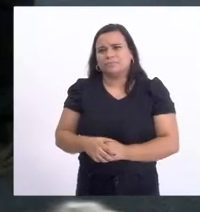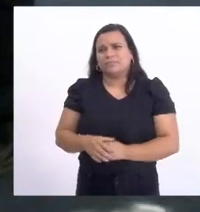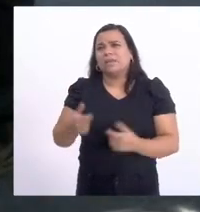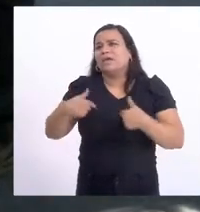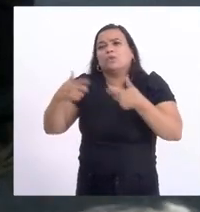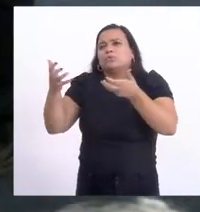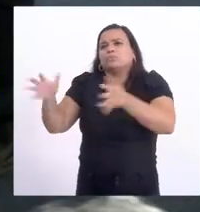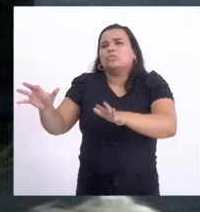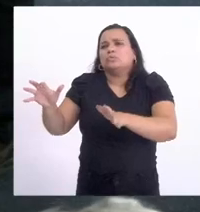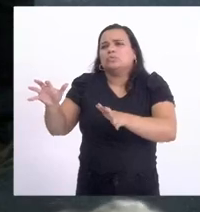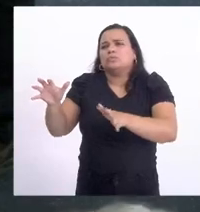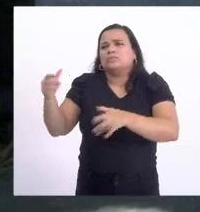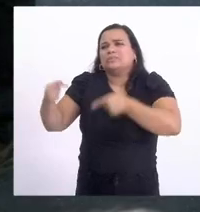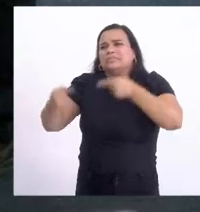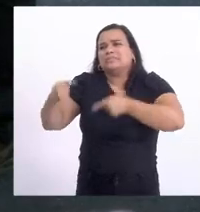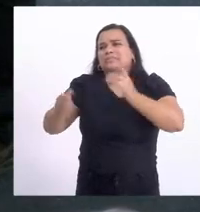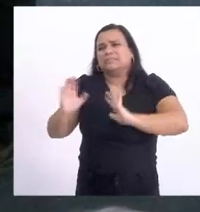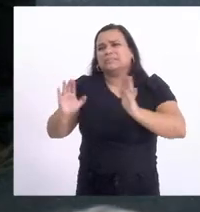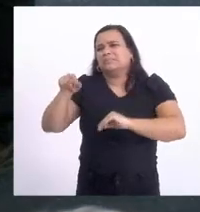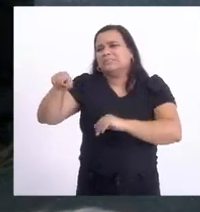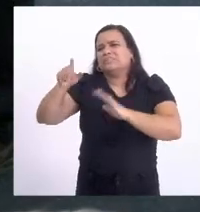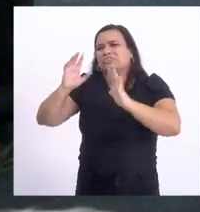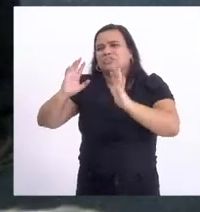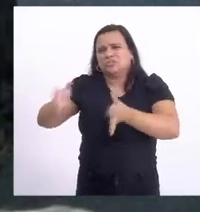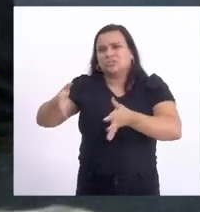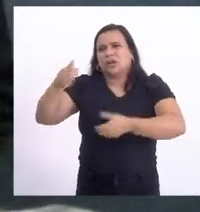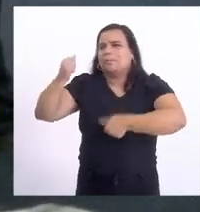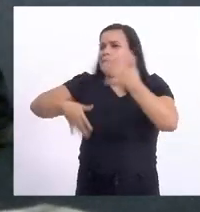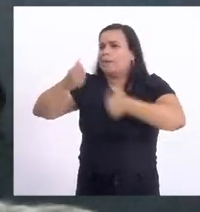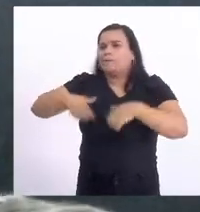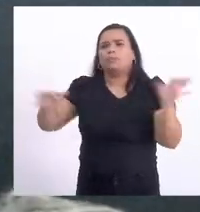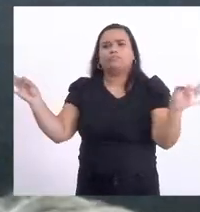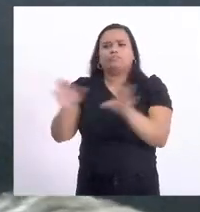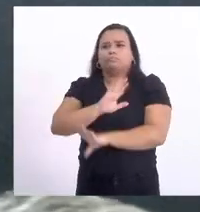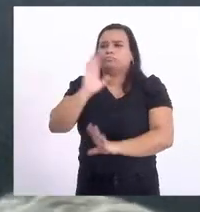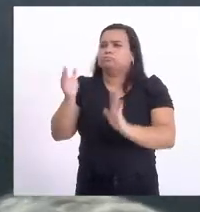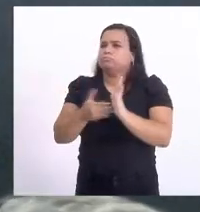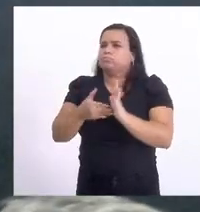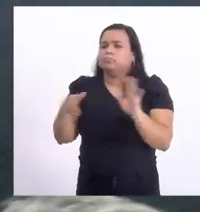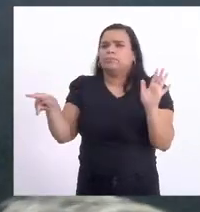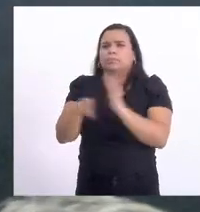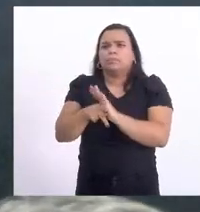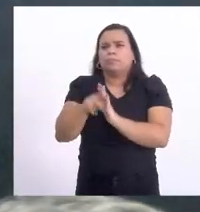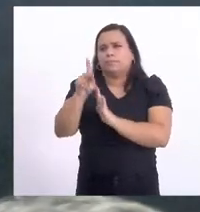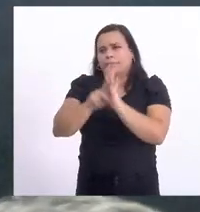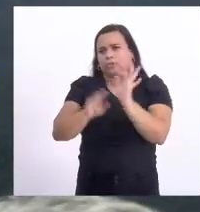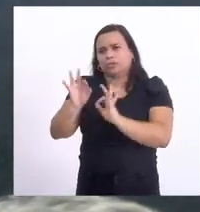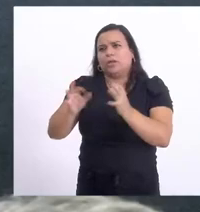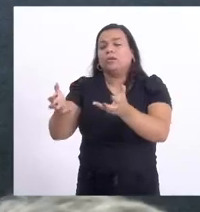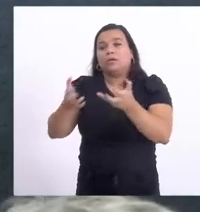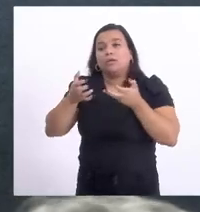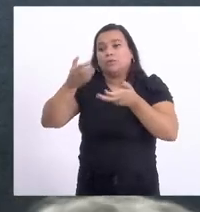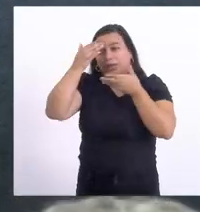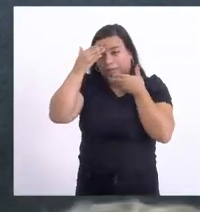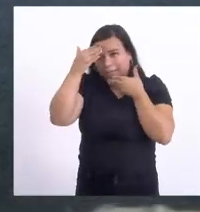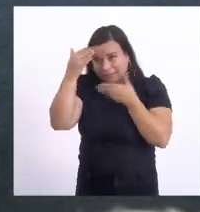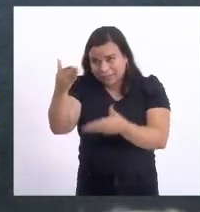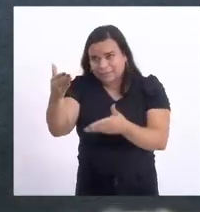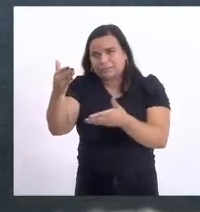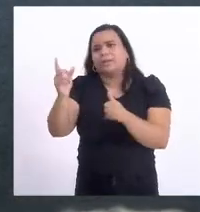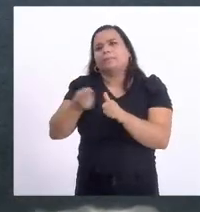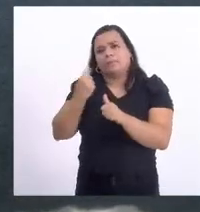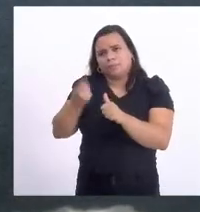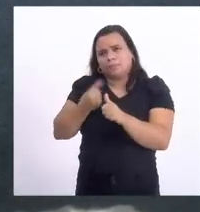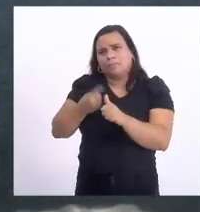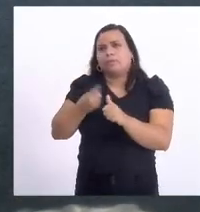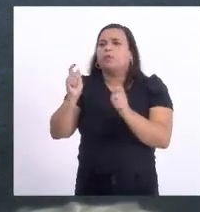discutir, porque Vossa Excelência já está fazendo uma discussão bastante completa do projeto. Eu quero agradecer, em primeiro lugar, pela possibilidade de